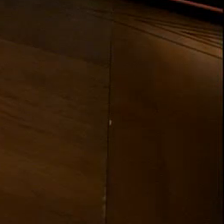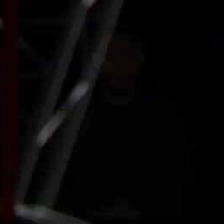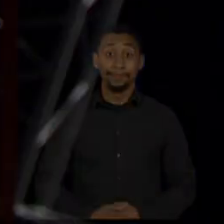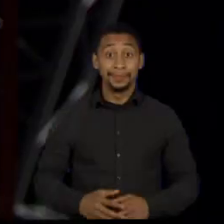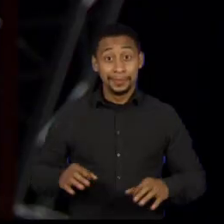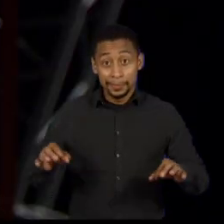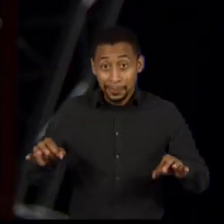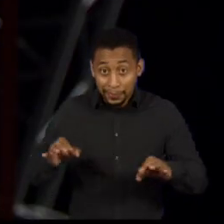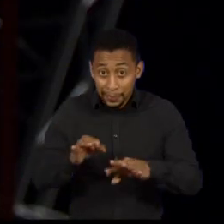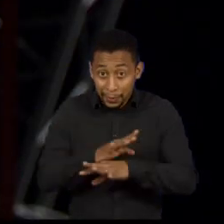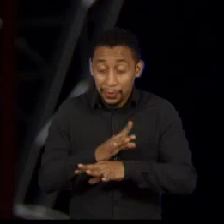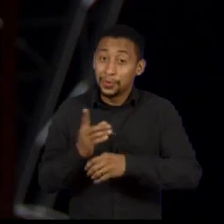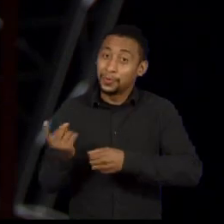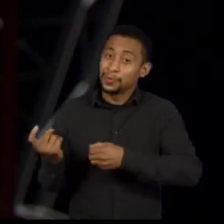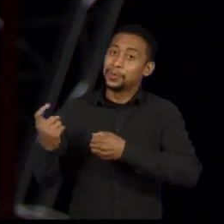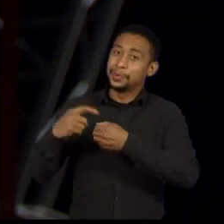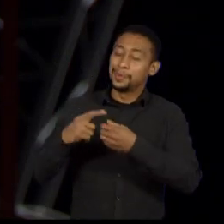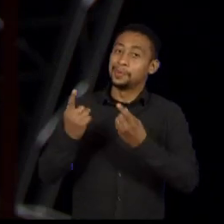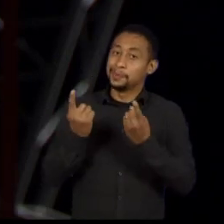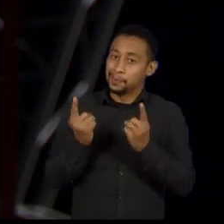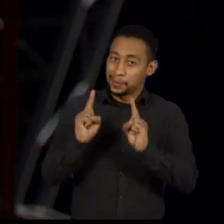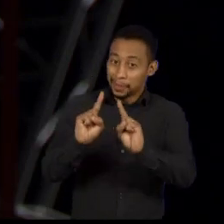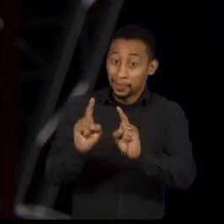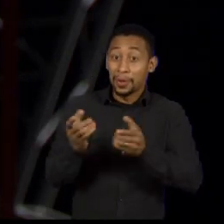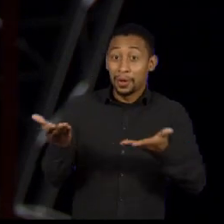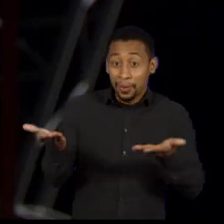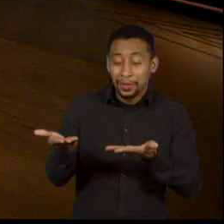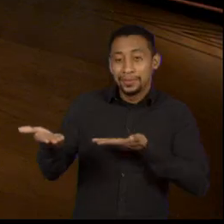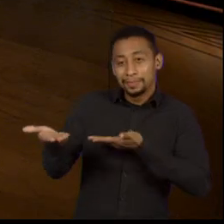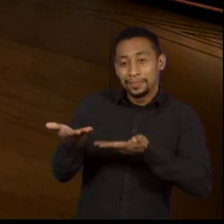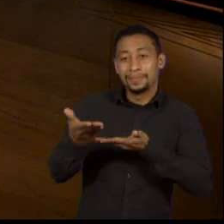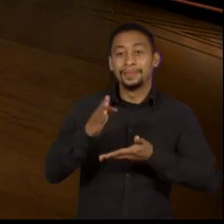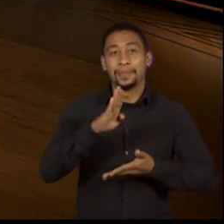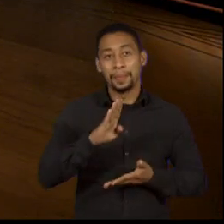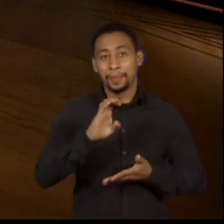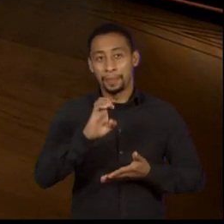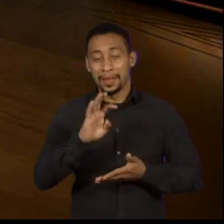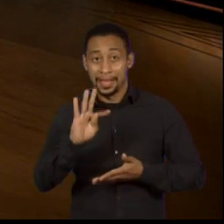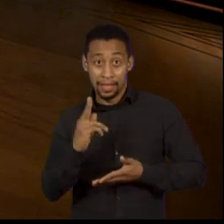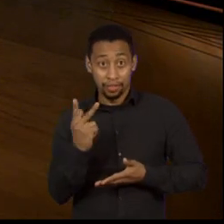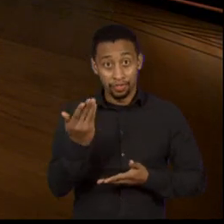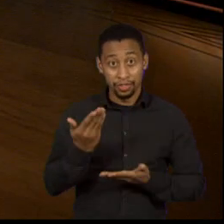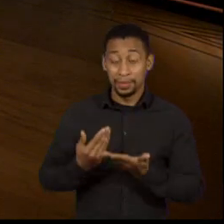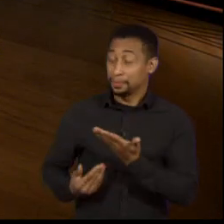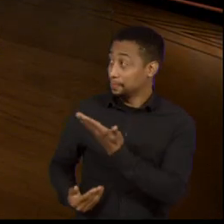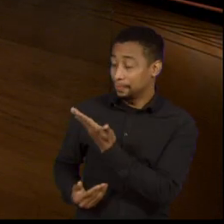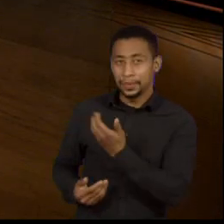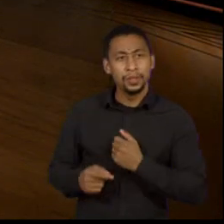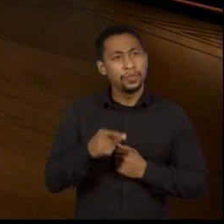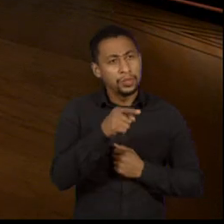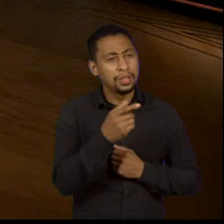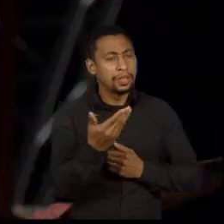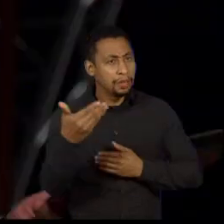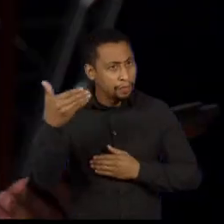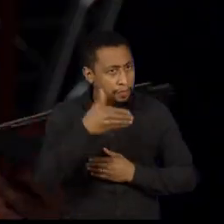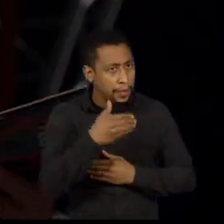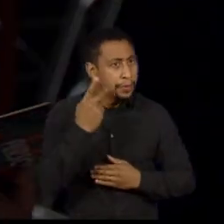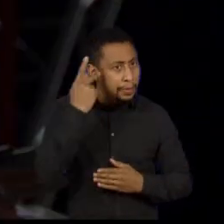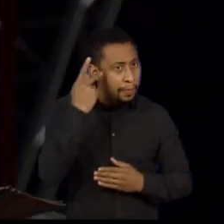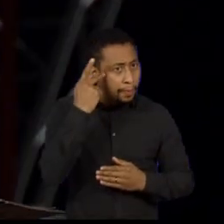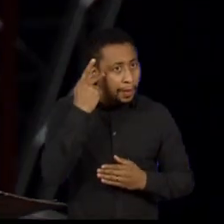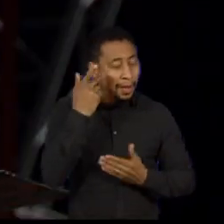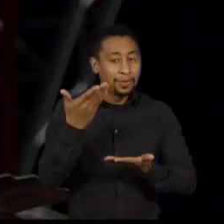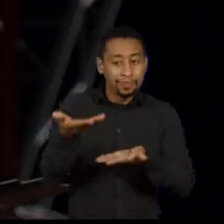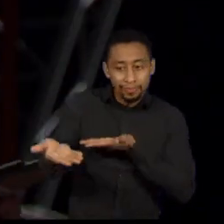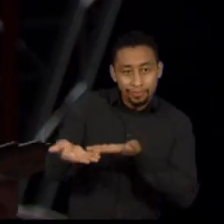Pronto, estamos de volta com o Persona, hoje conversando com a Beth Coelho. Bom, aí você veio para São Paulo, foi trabalhar com o Antunes Filho lá no